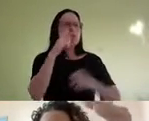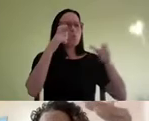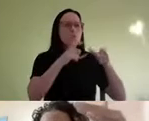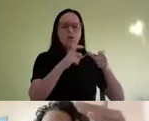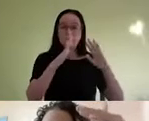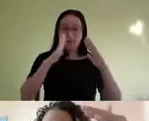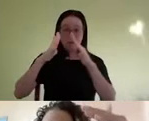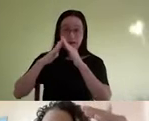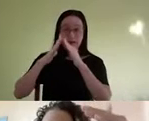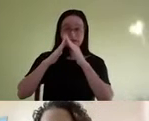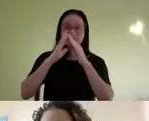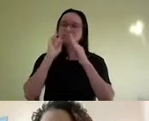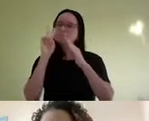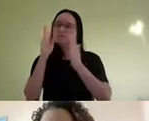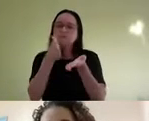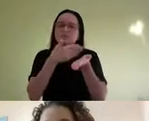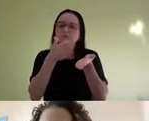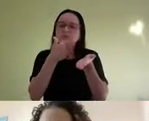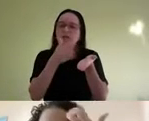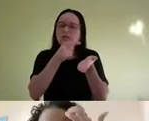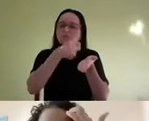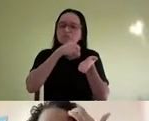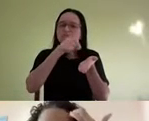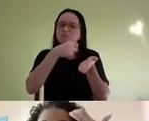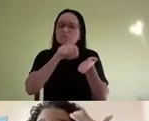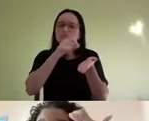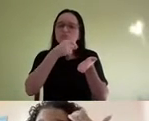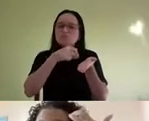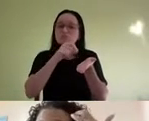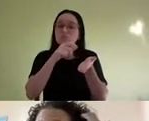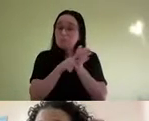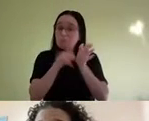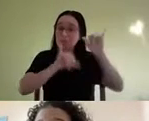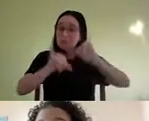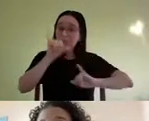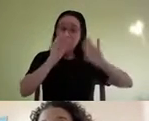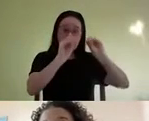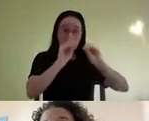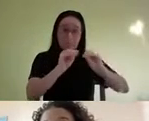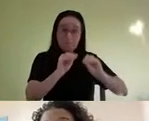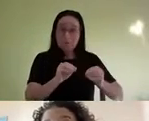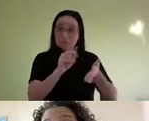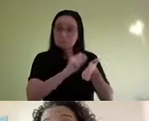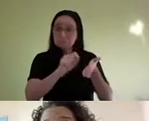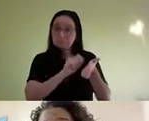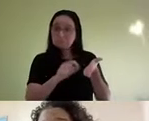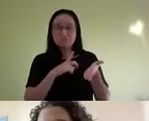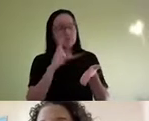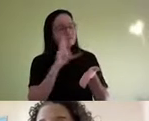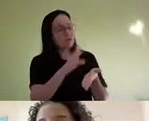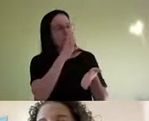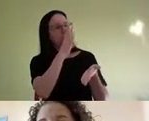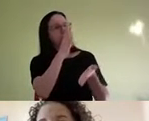essa cadernetinha dele dessa anotação de fórmula. E muitas vezes ele tinha, ele sabia, ele tinha muito mais